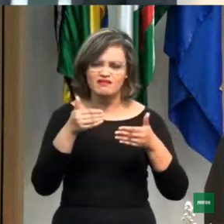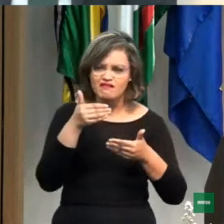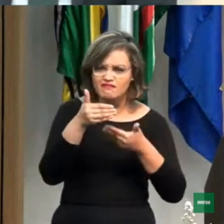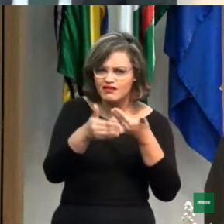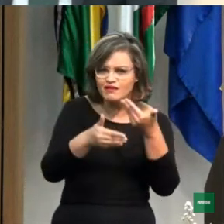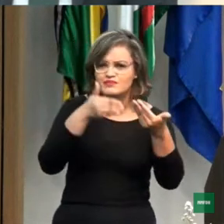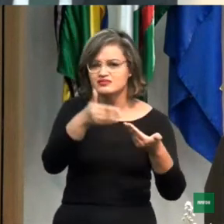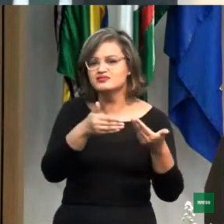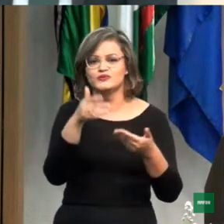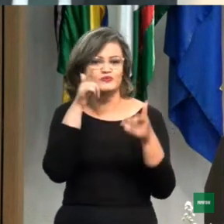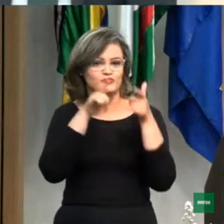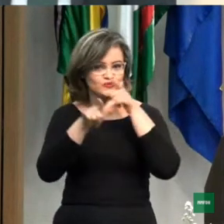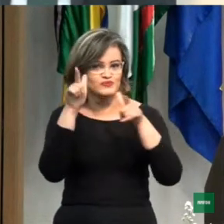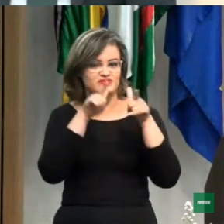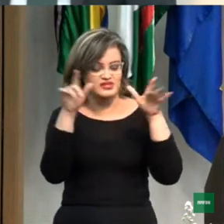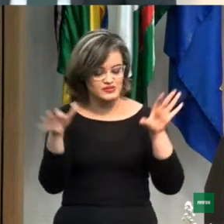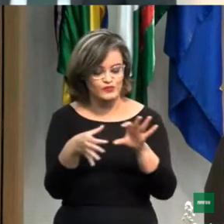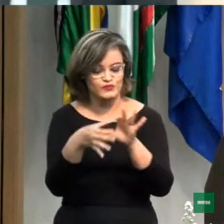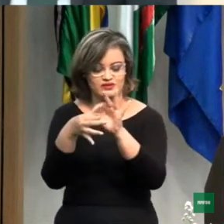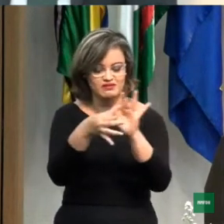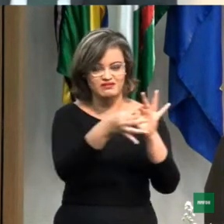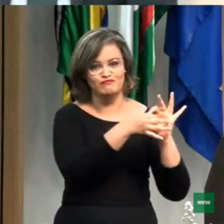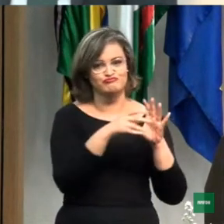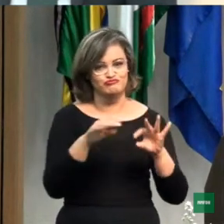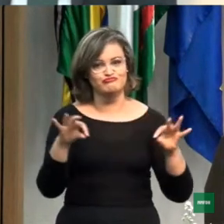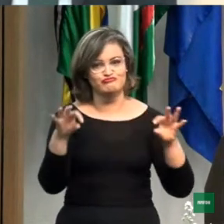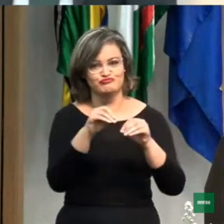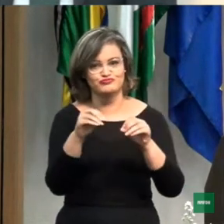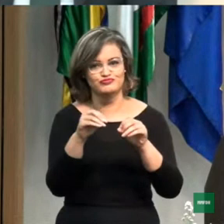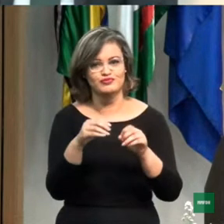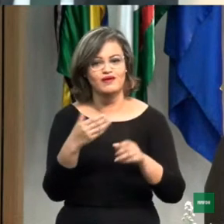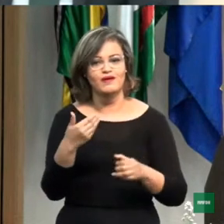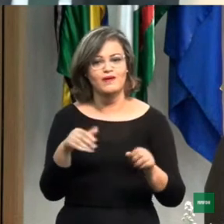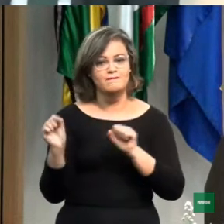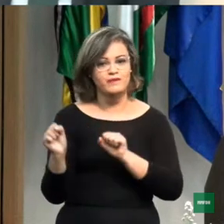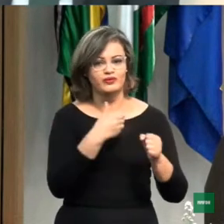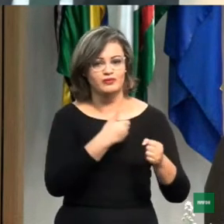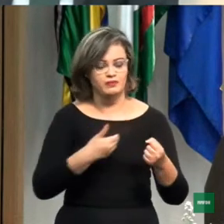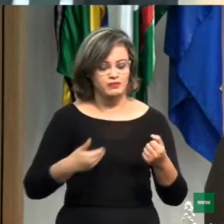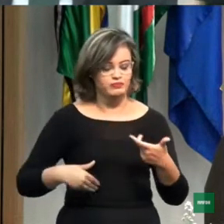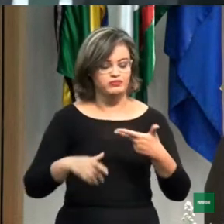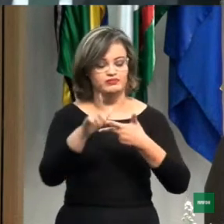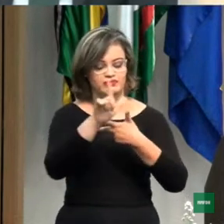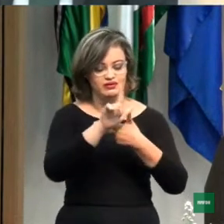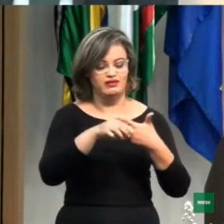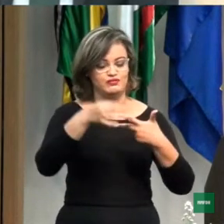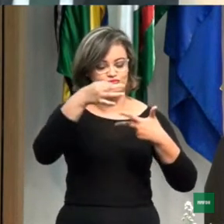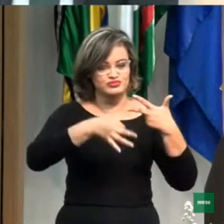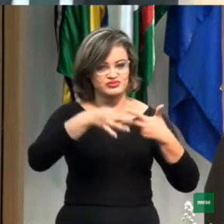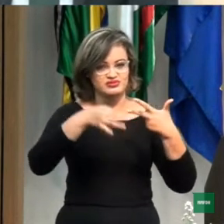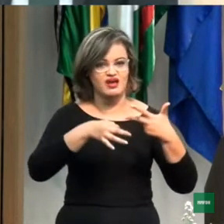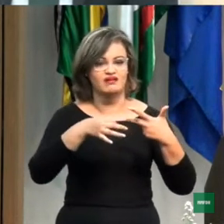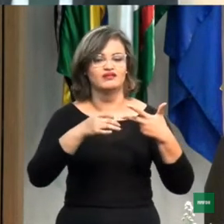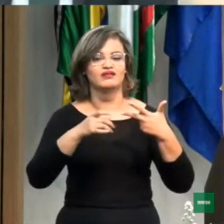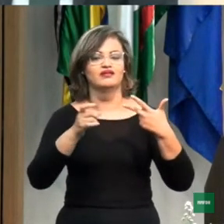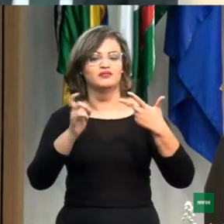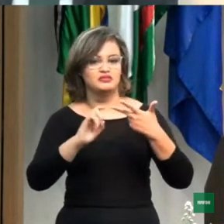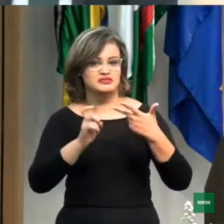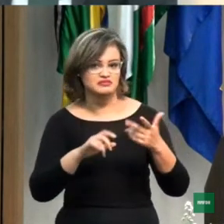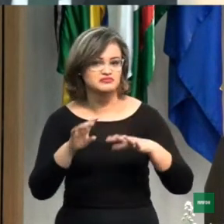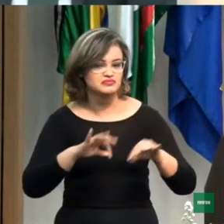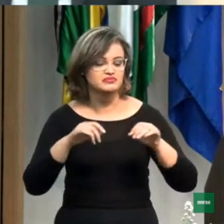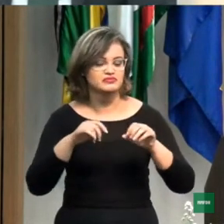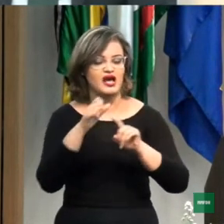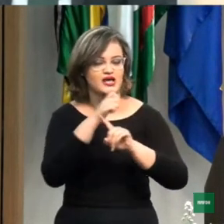junção, essa união, poder público, o legislativo, o judiciário e a sociedade civil e a